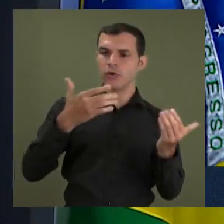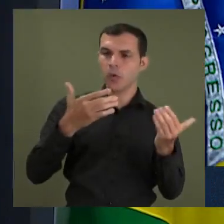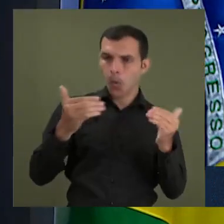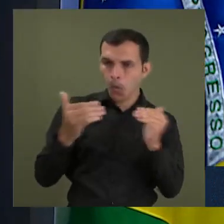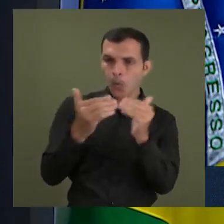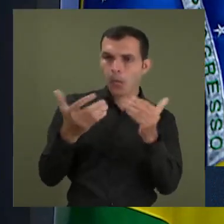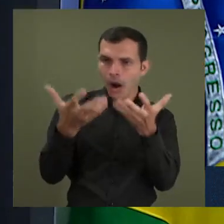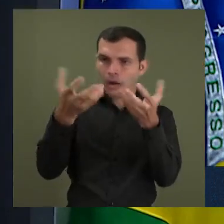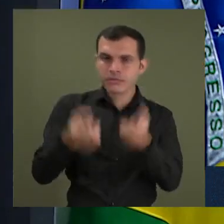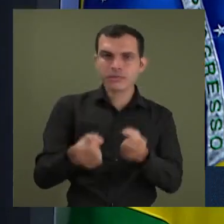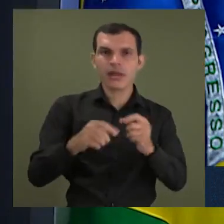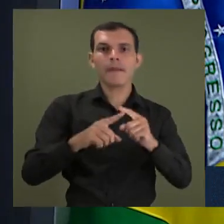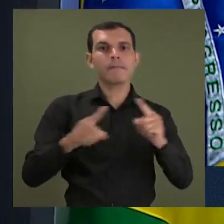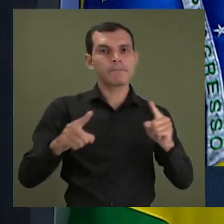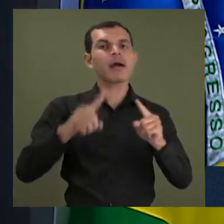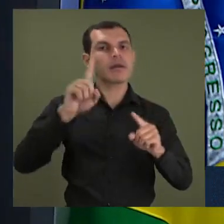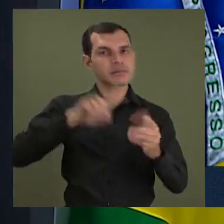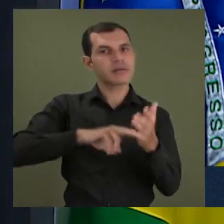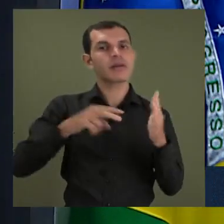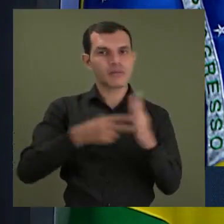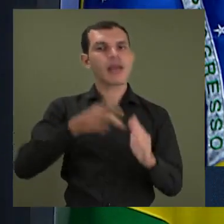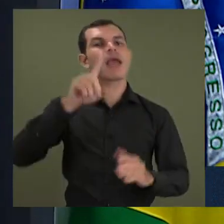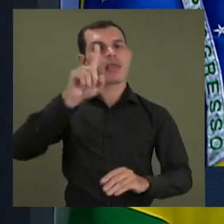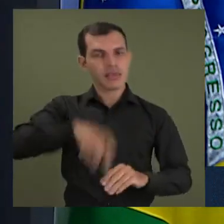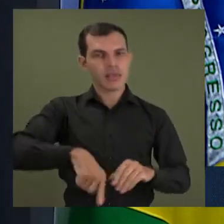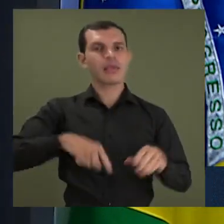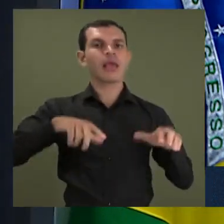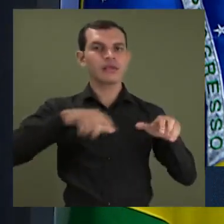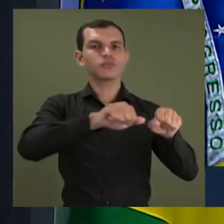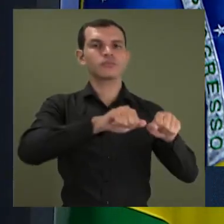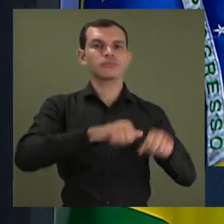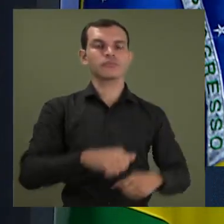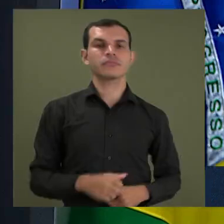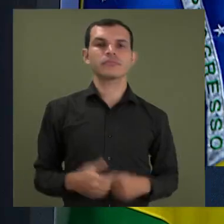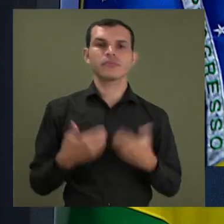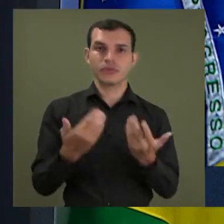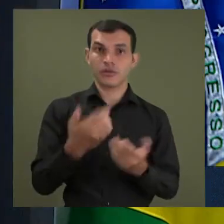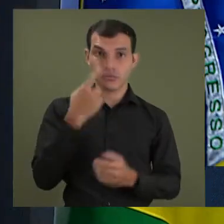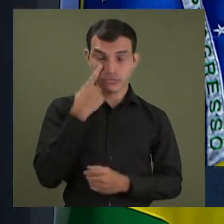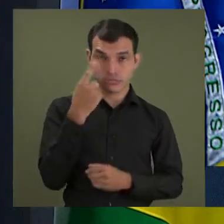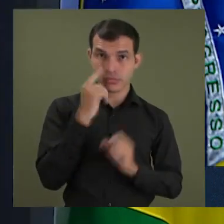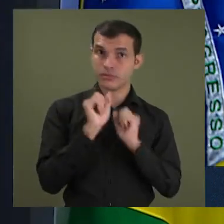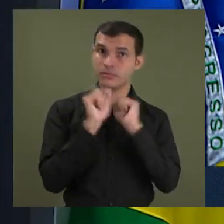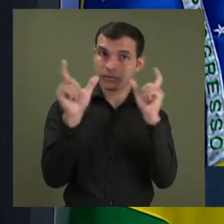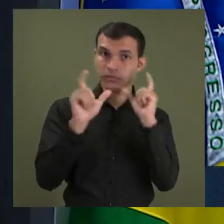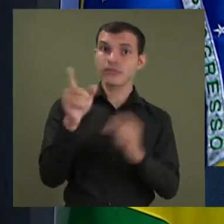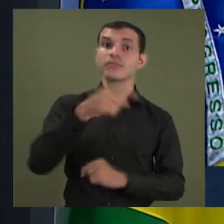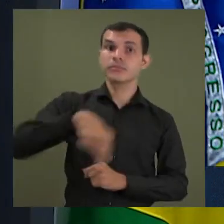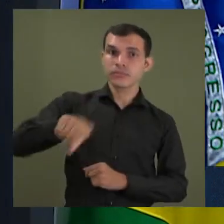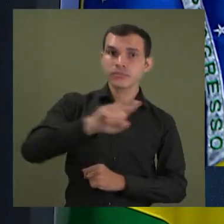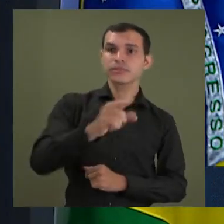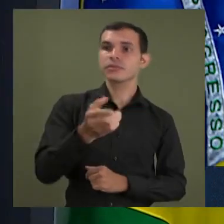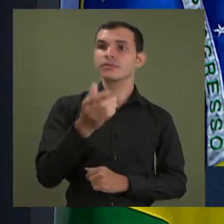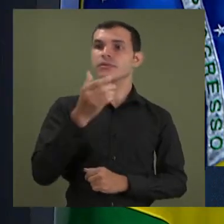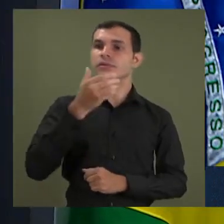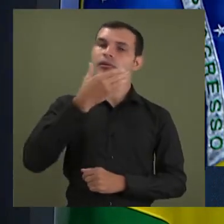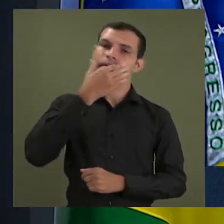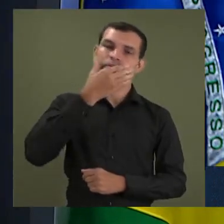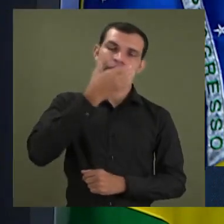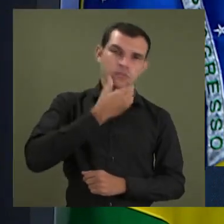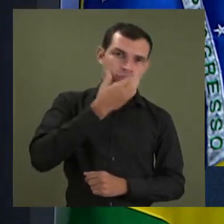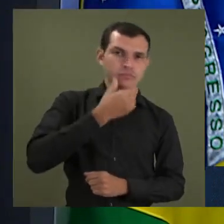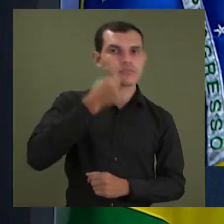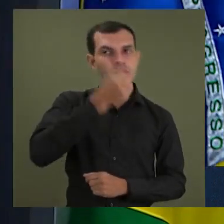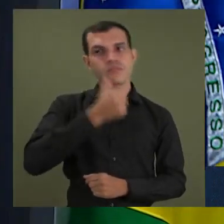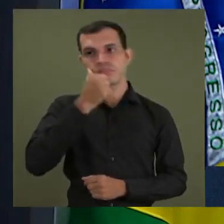O fato é que o caso indica um risco, e eu chamo a atenção das senhoras senadoras, dos senhores